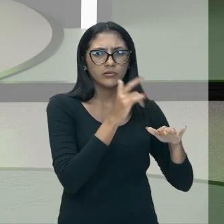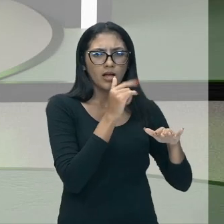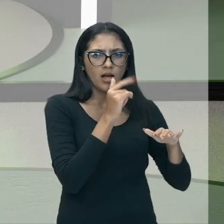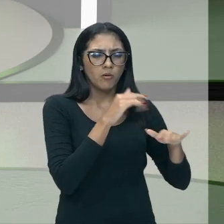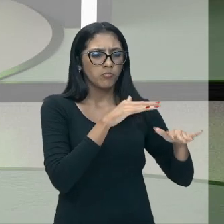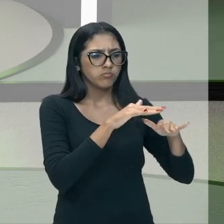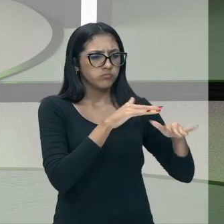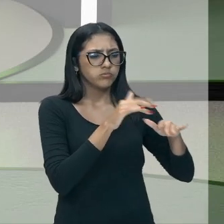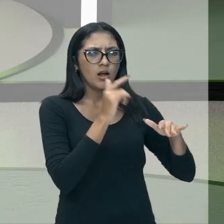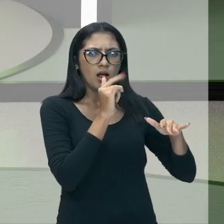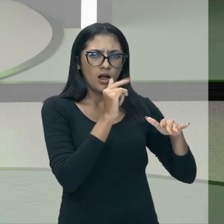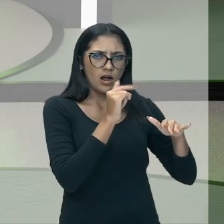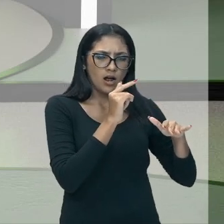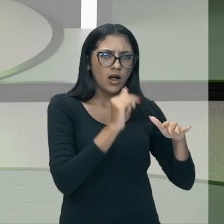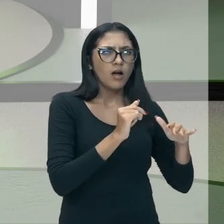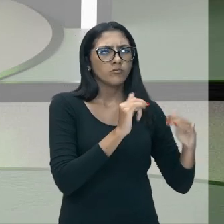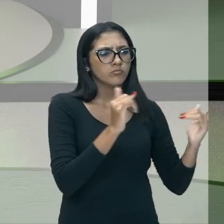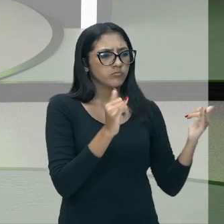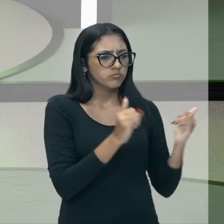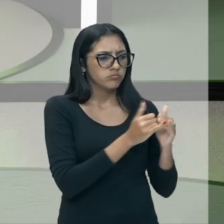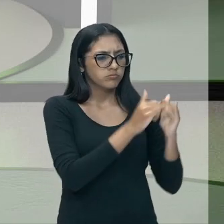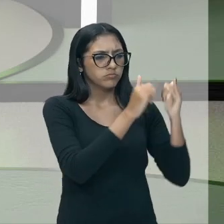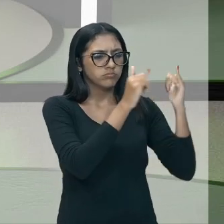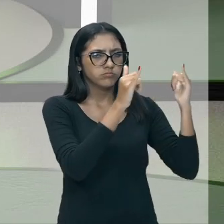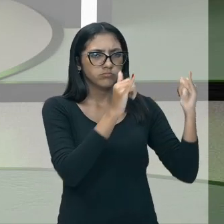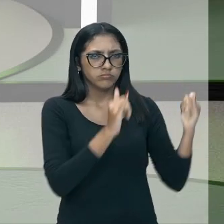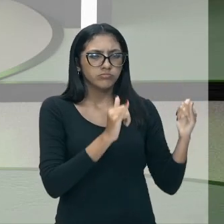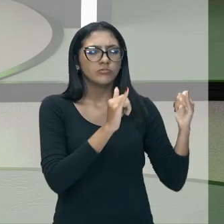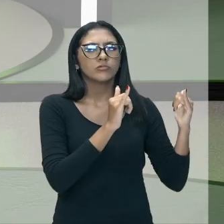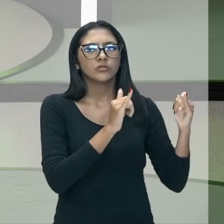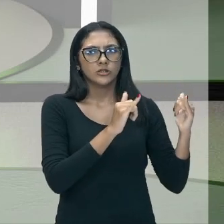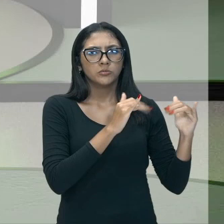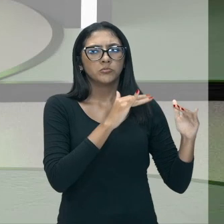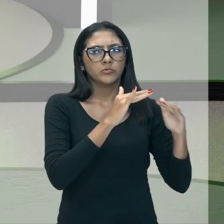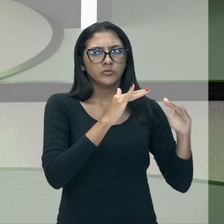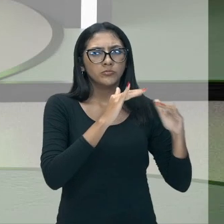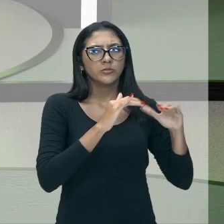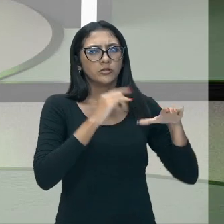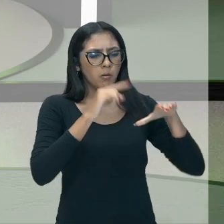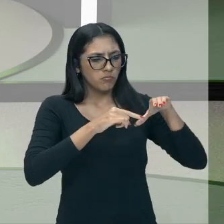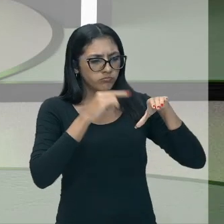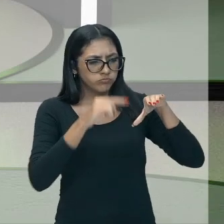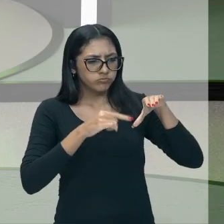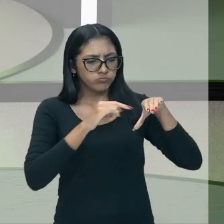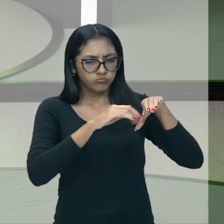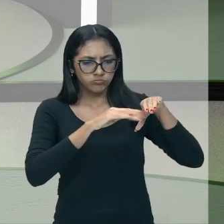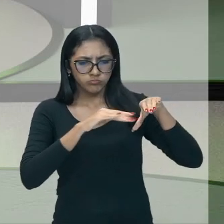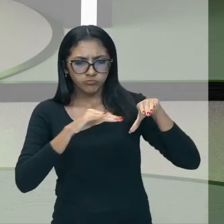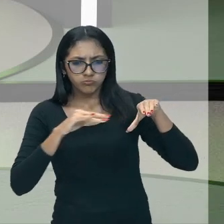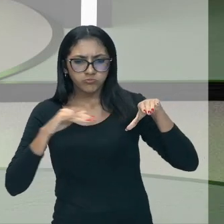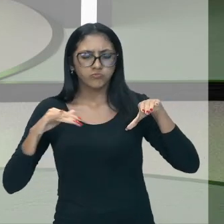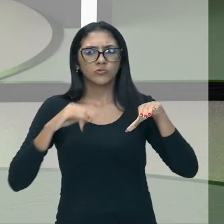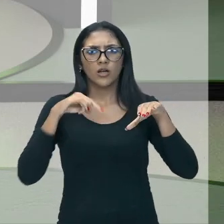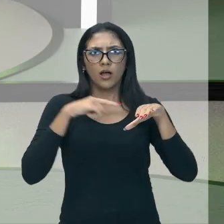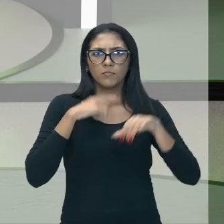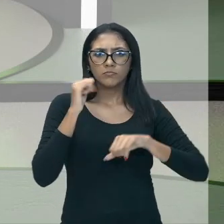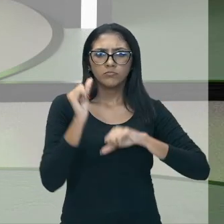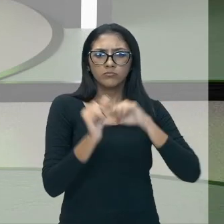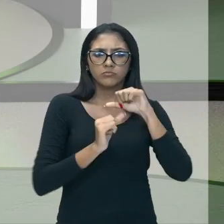lá das usinas, aí ela vem de uma transformação, energia mecânica, energia